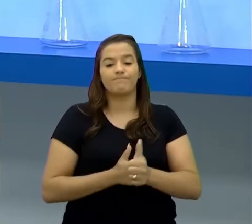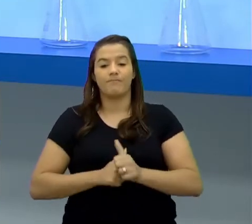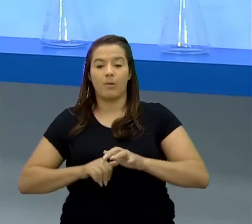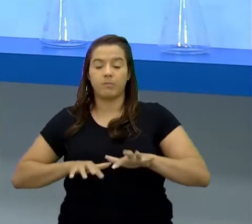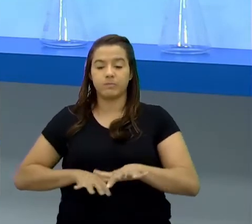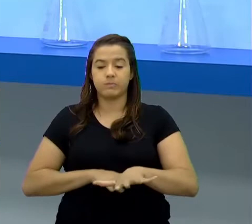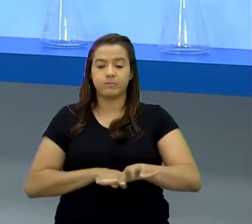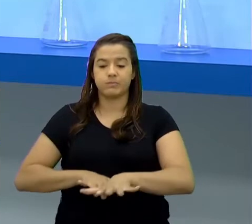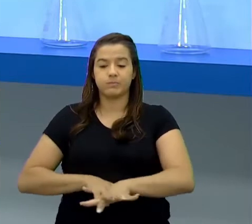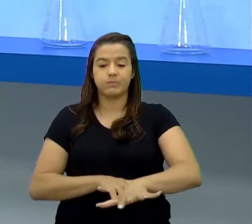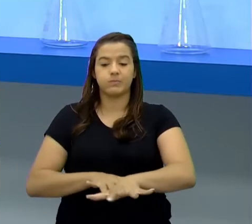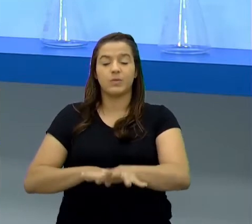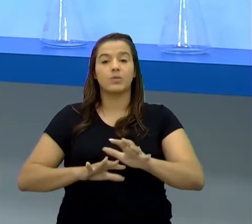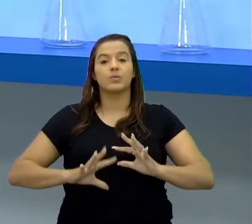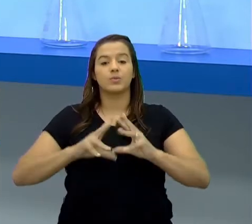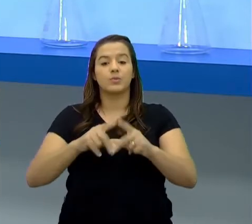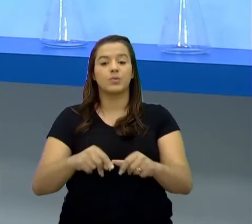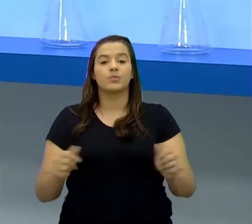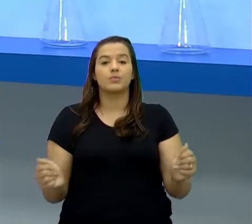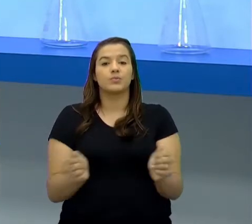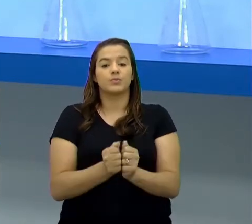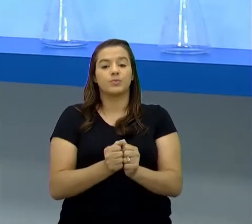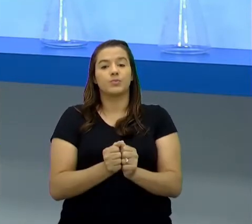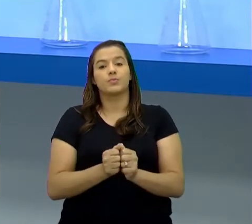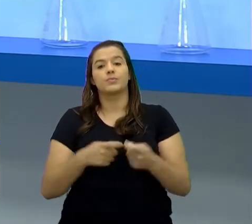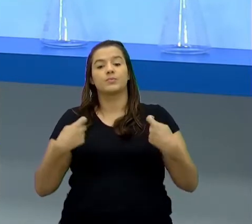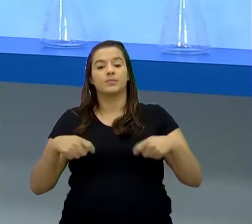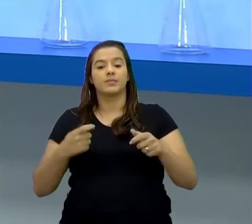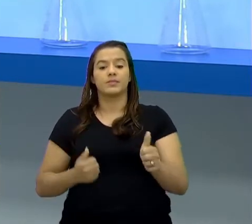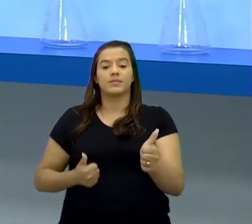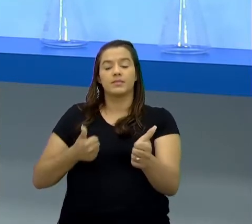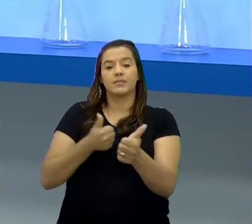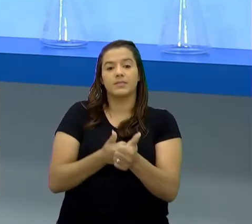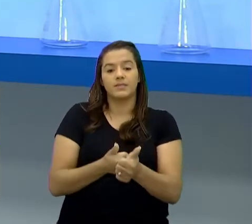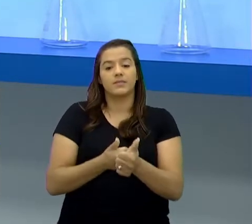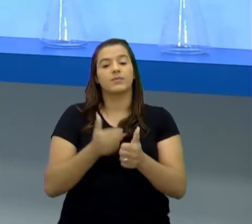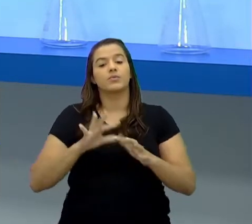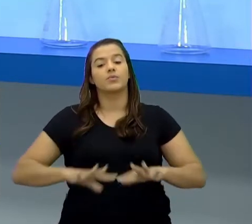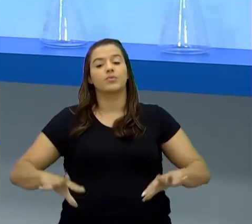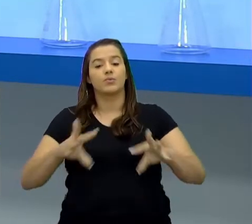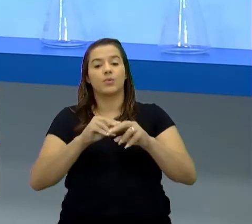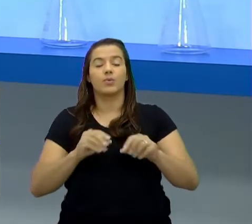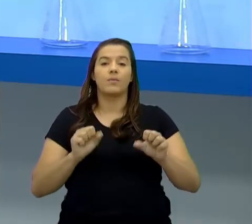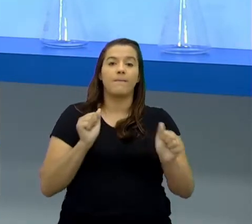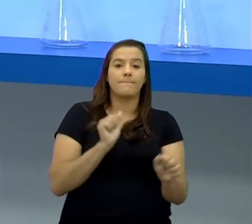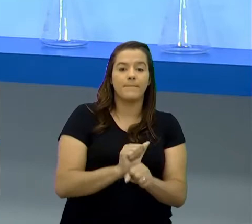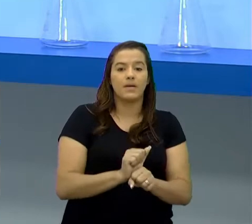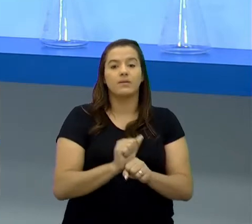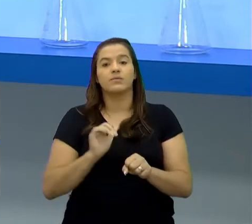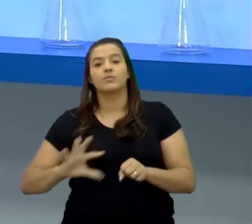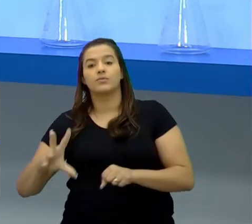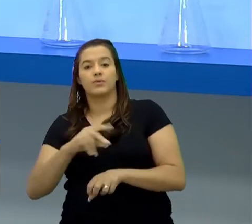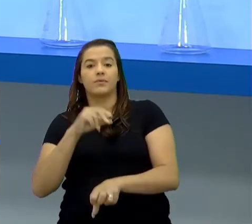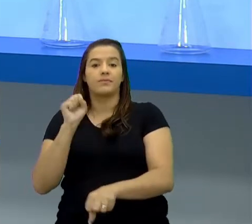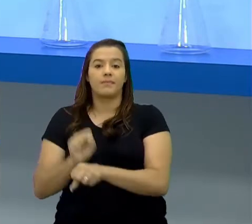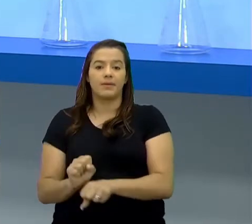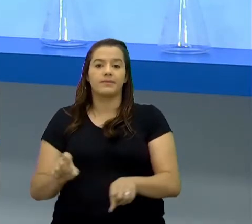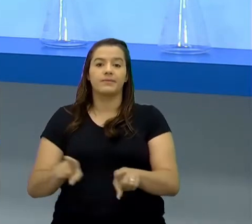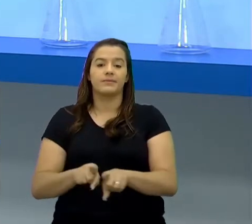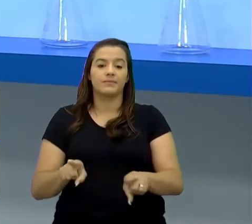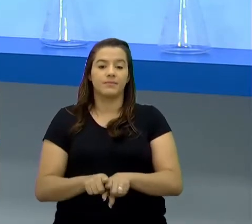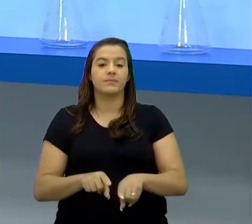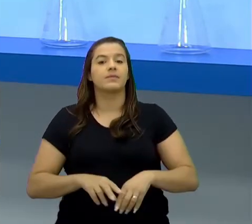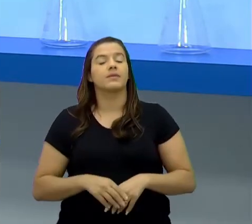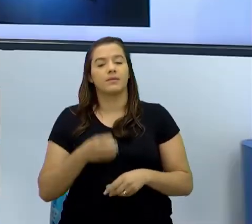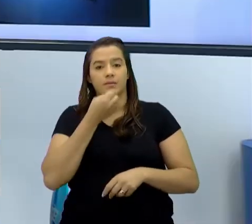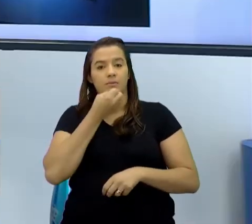manada, levando todos juntos, né, que tem que seguir. E se um para, todos param. Achei isso muito interessante. Boa